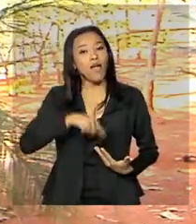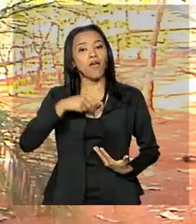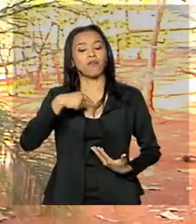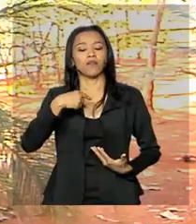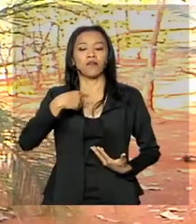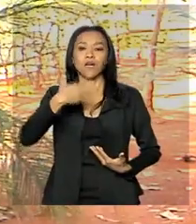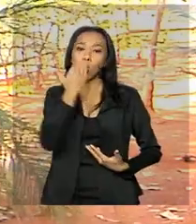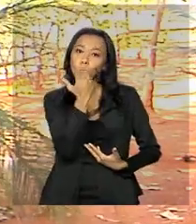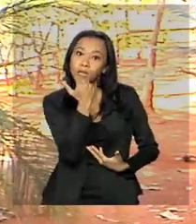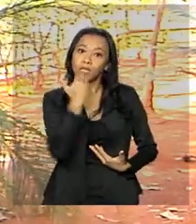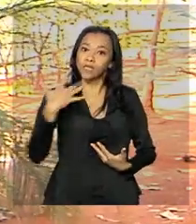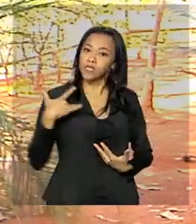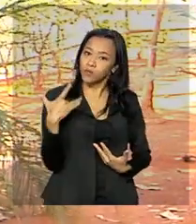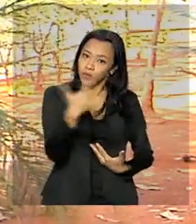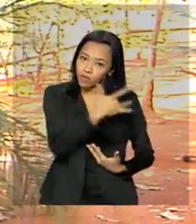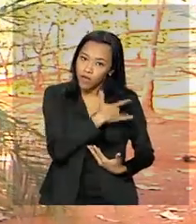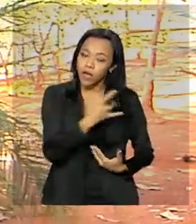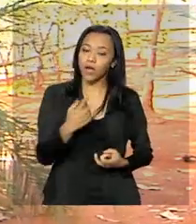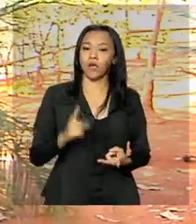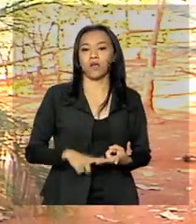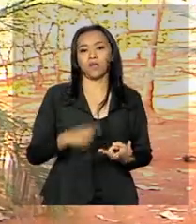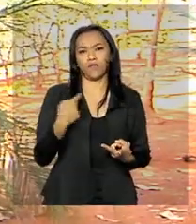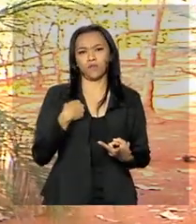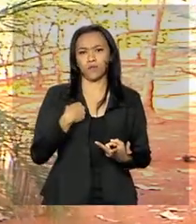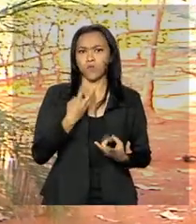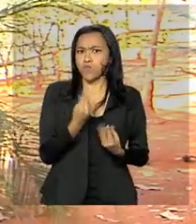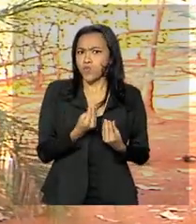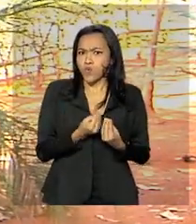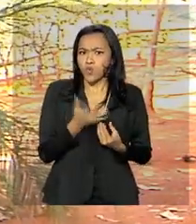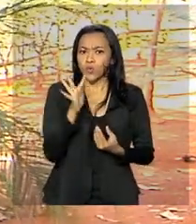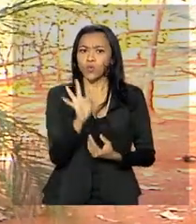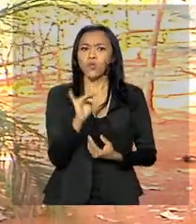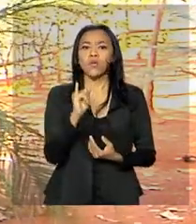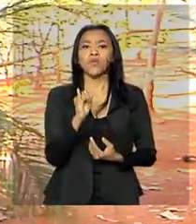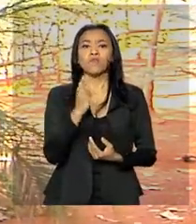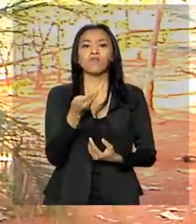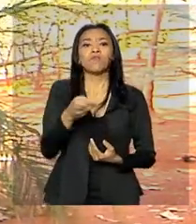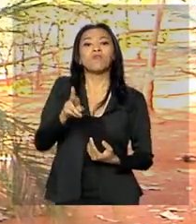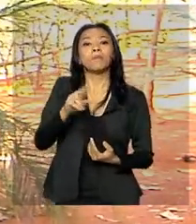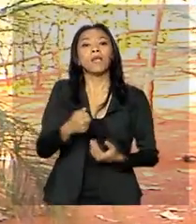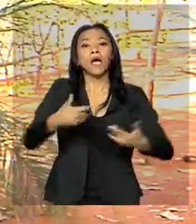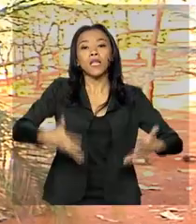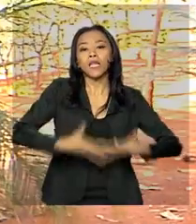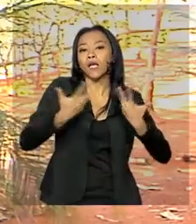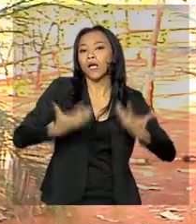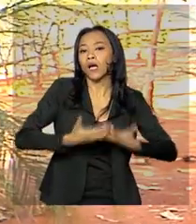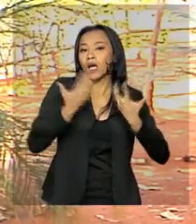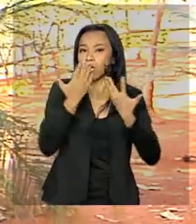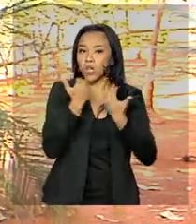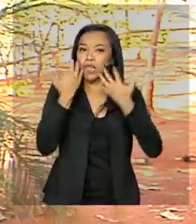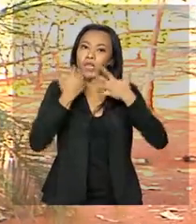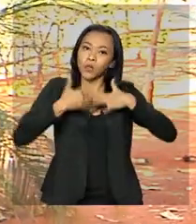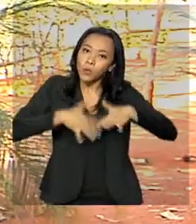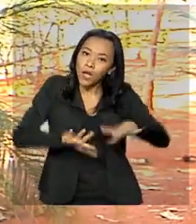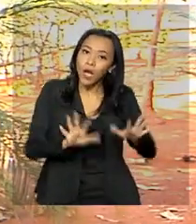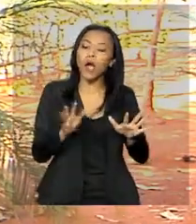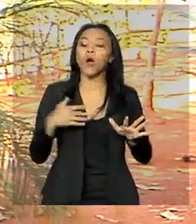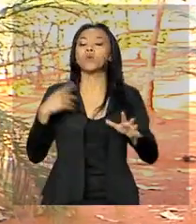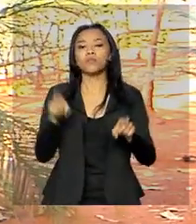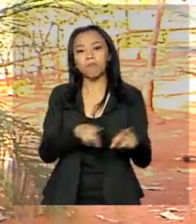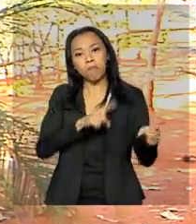alimentação. Uma alimentação saudável, uma alimentação rica em fibras naturais e uma vida saudável, uma